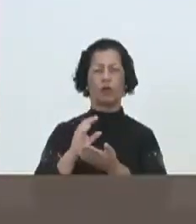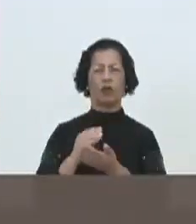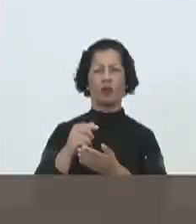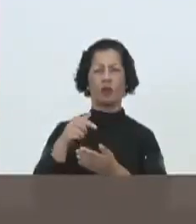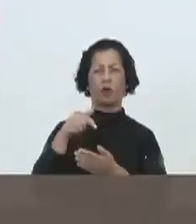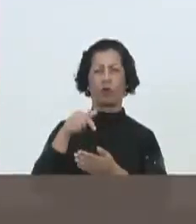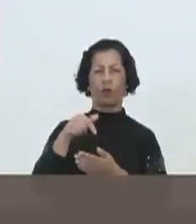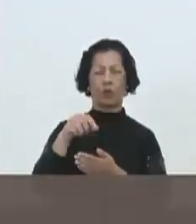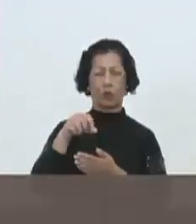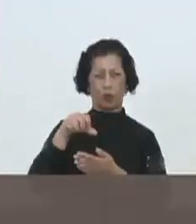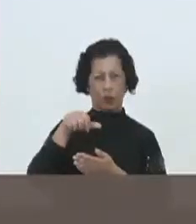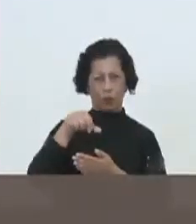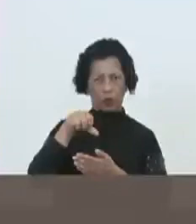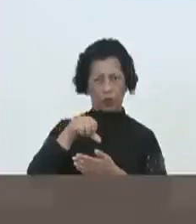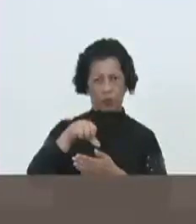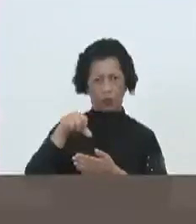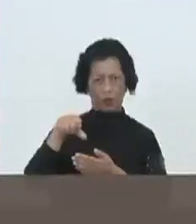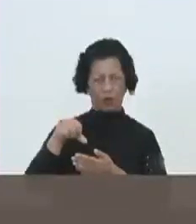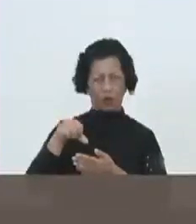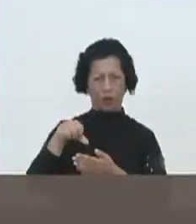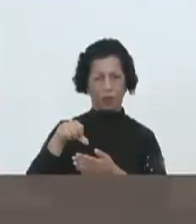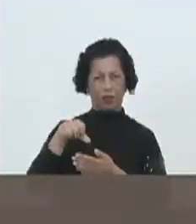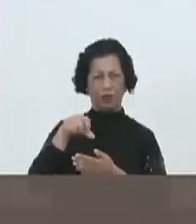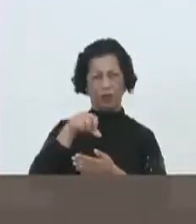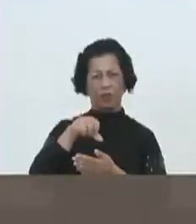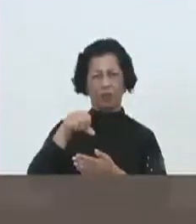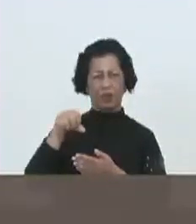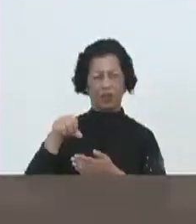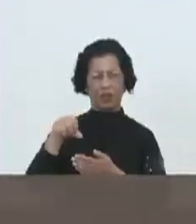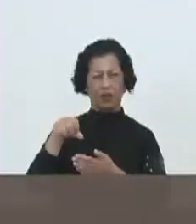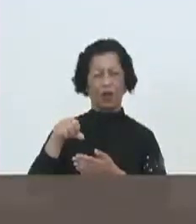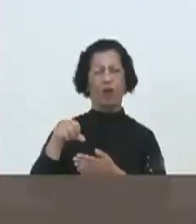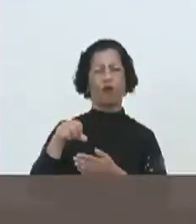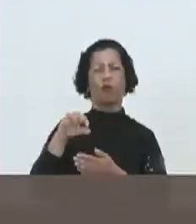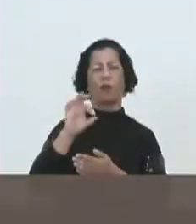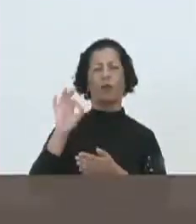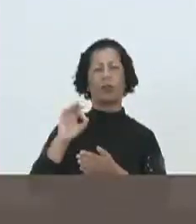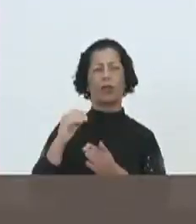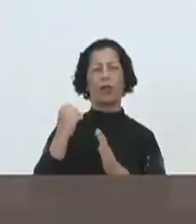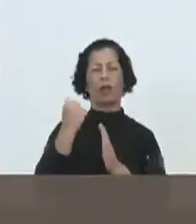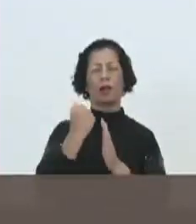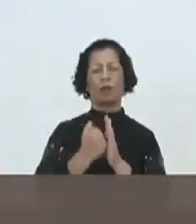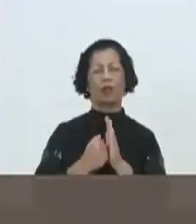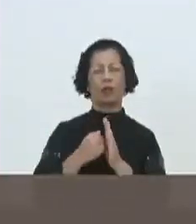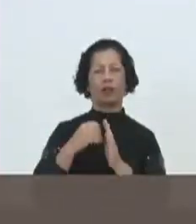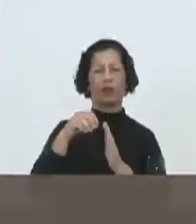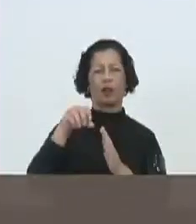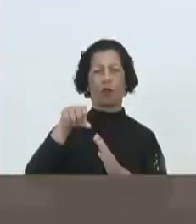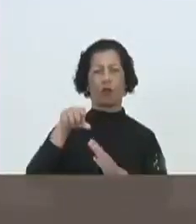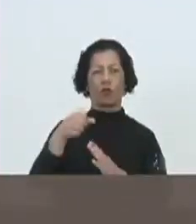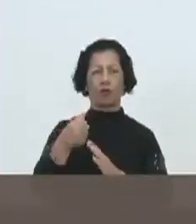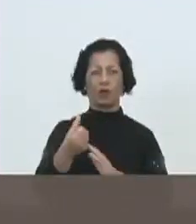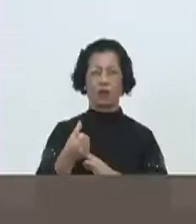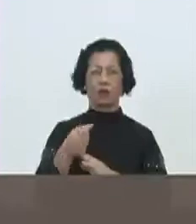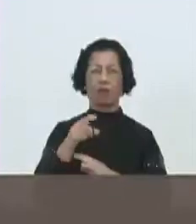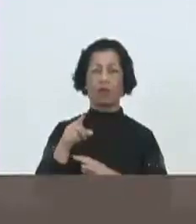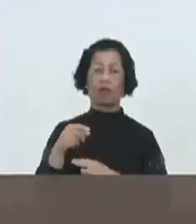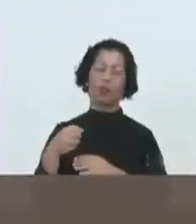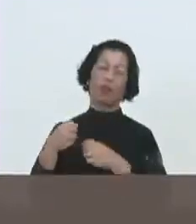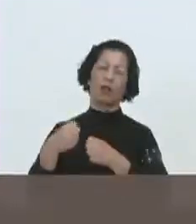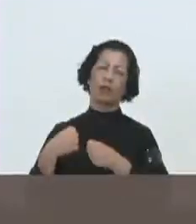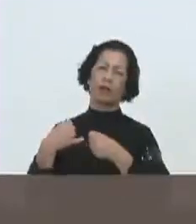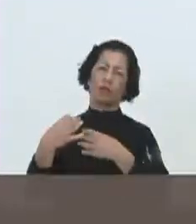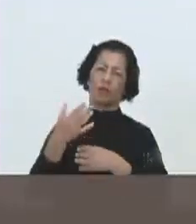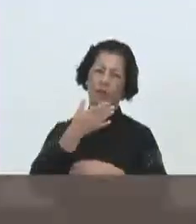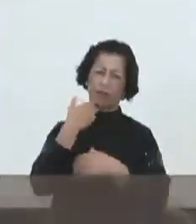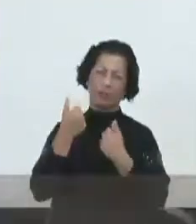99,3 para 96 é uma é uma questão que eu gostaria que você me explicasse melhor